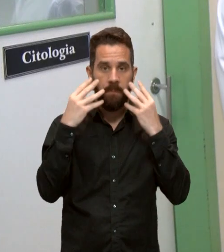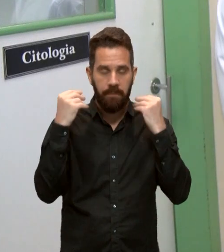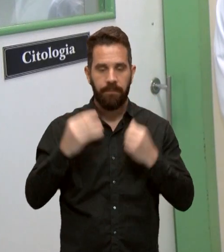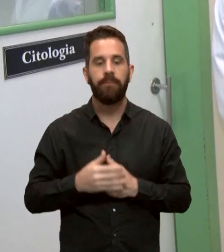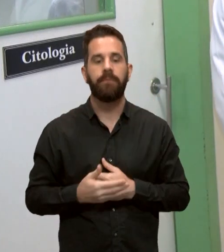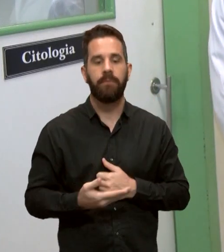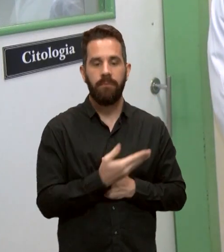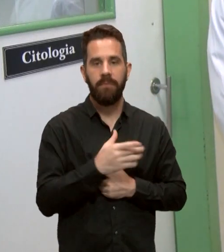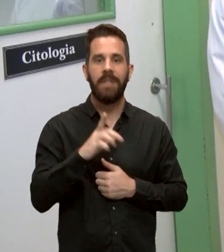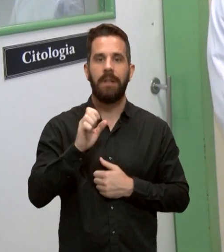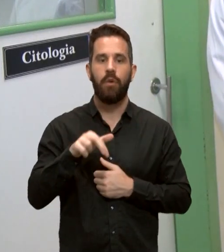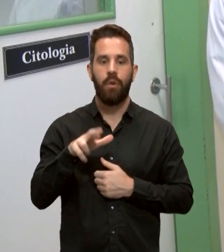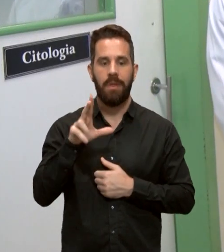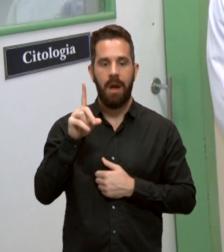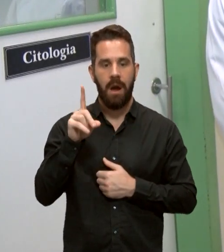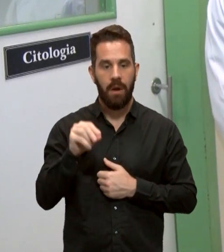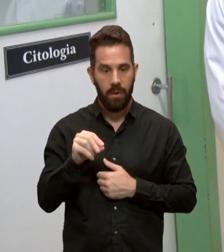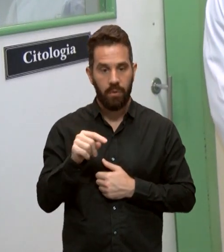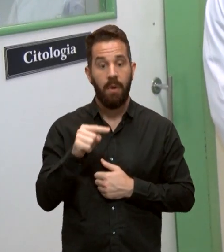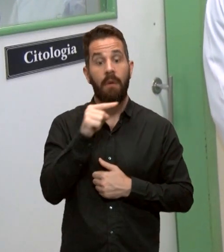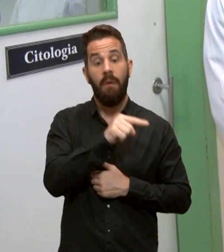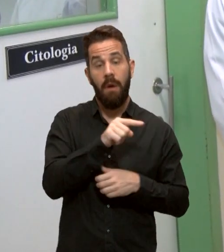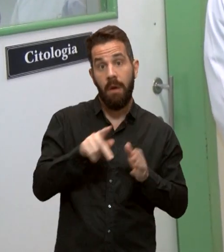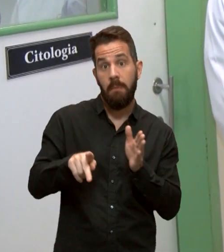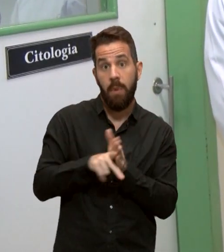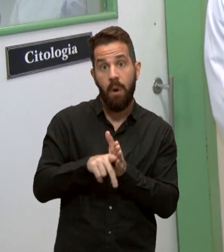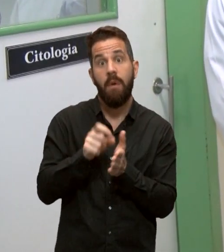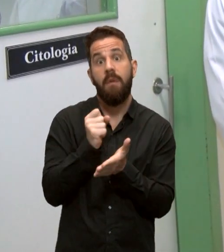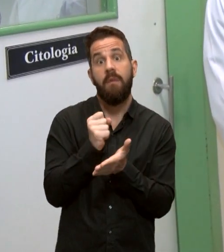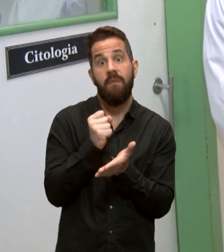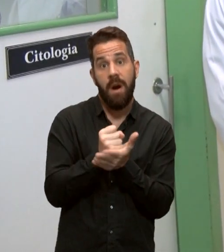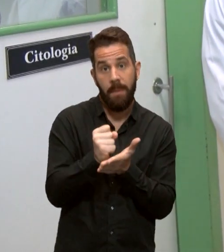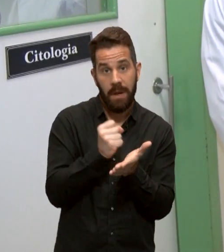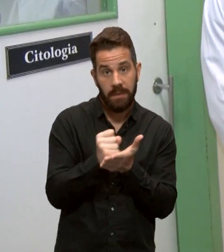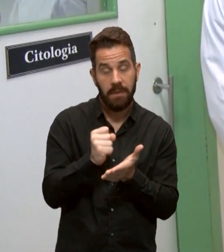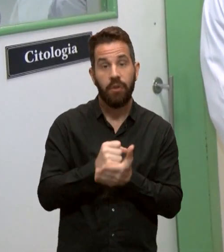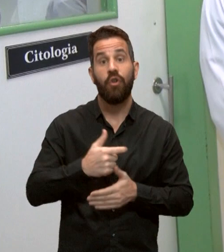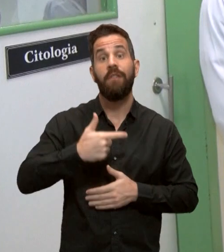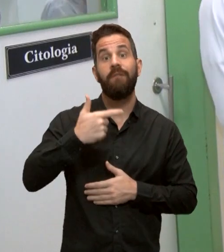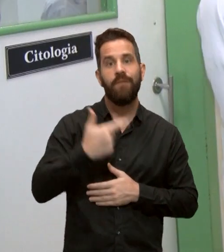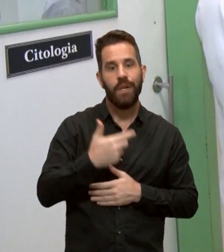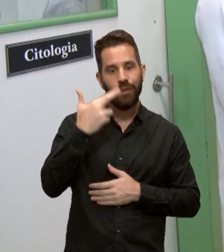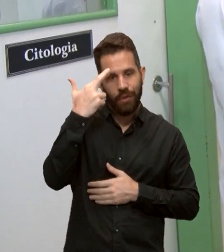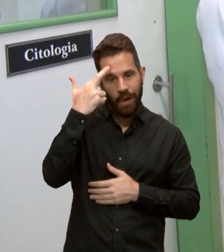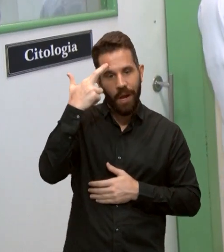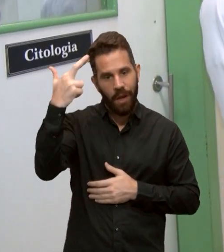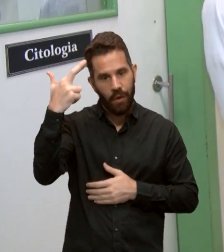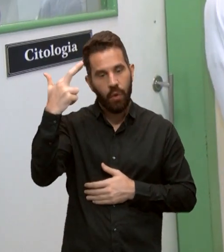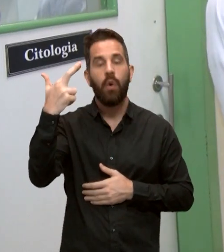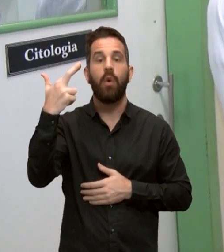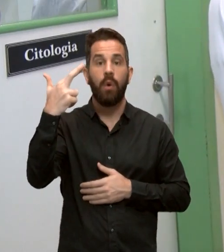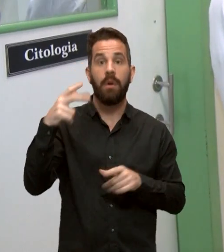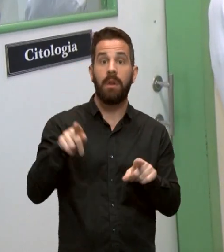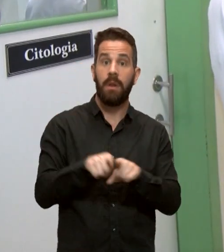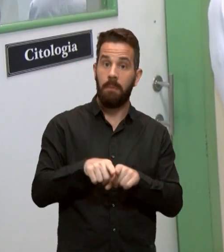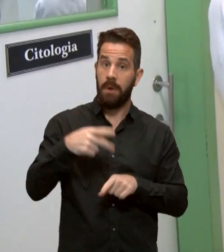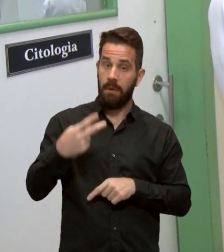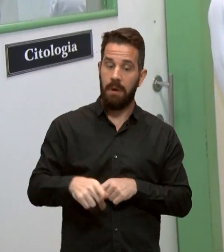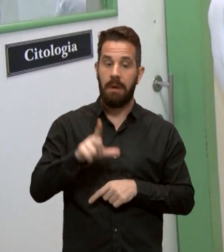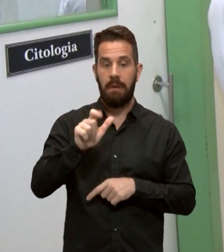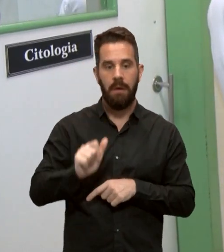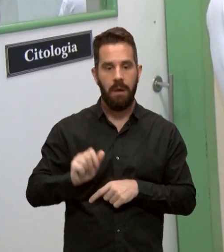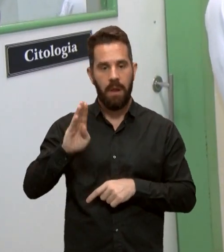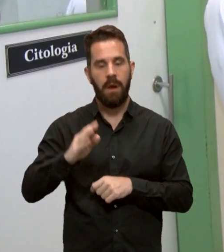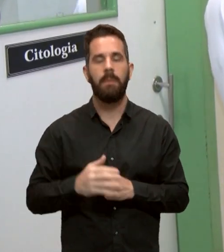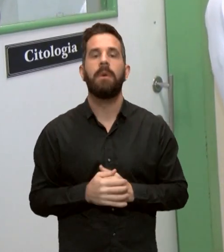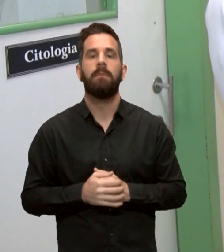é farmacêutico e vice-diretor do laboratório. Leonardo, de início eu te pergunto, o que é